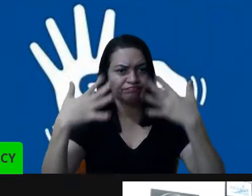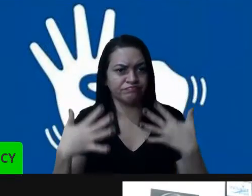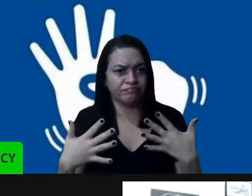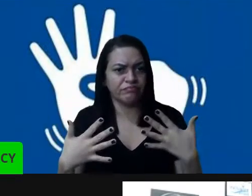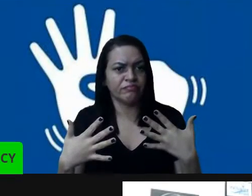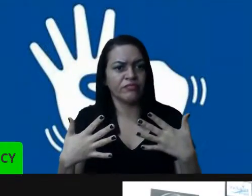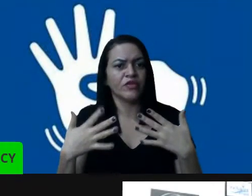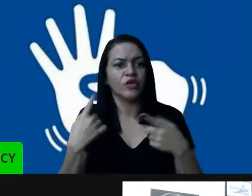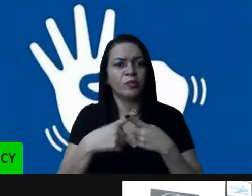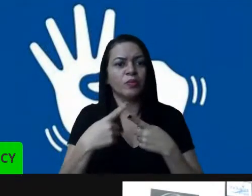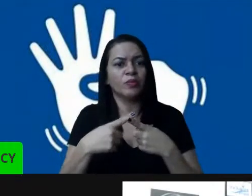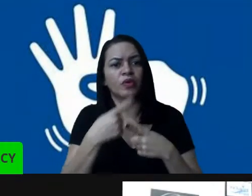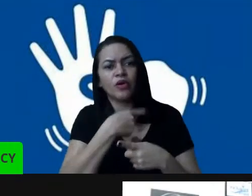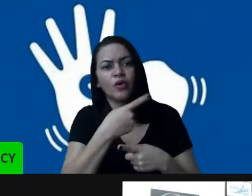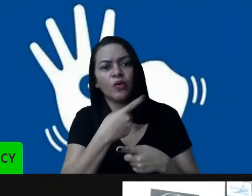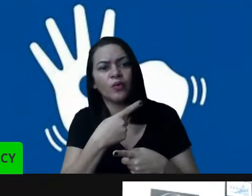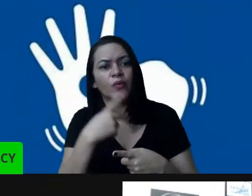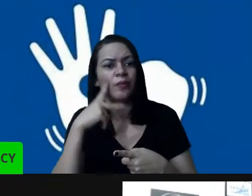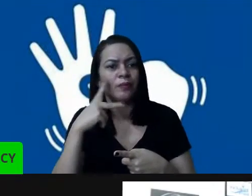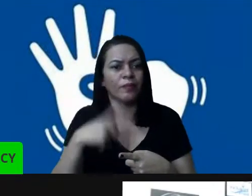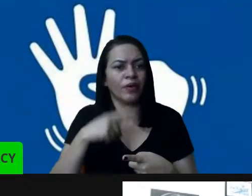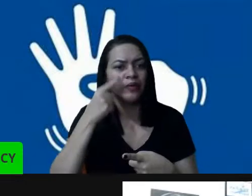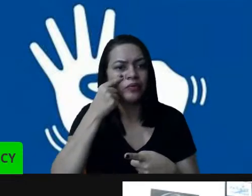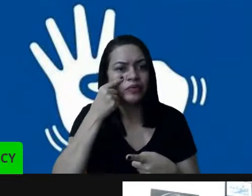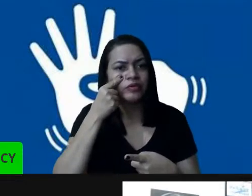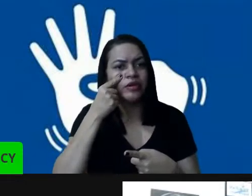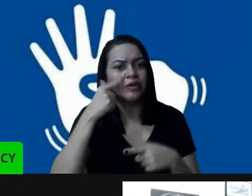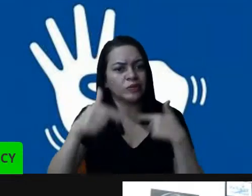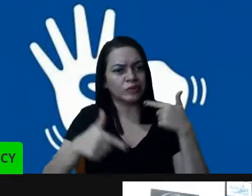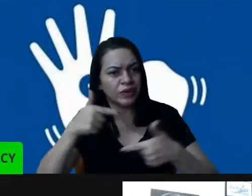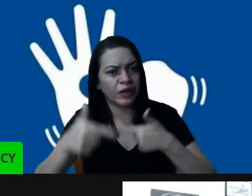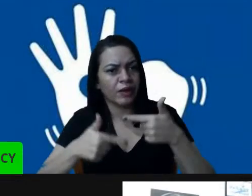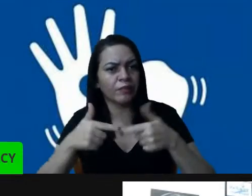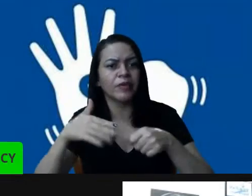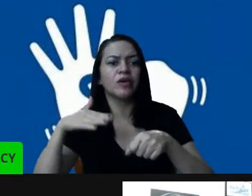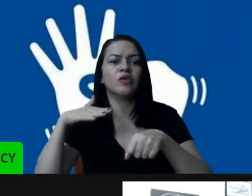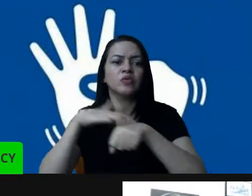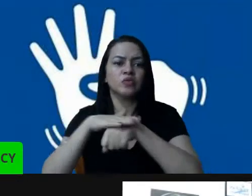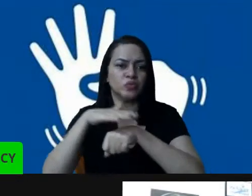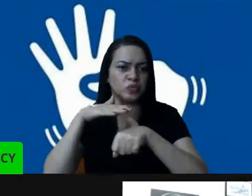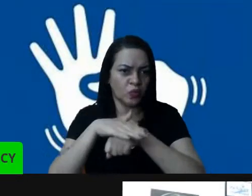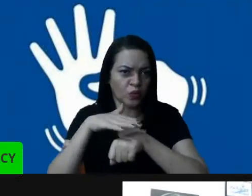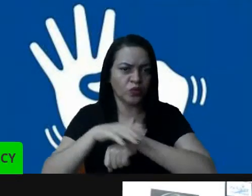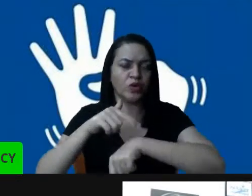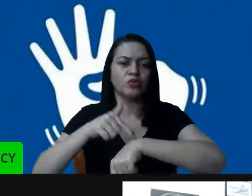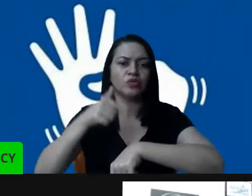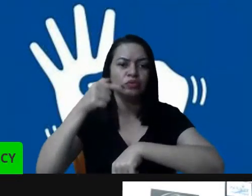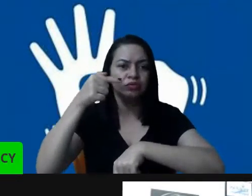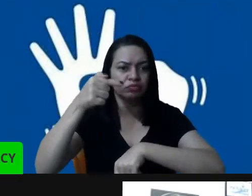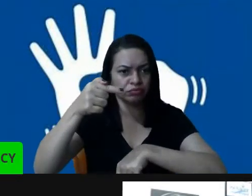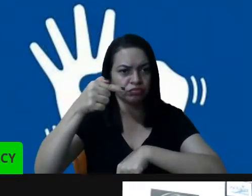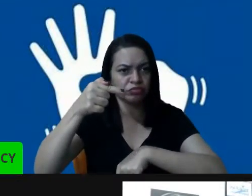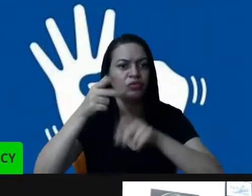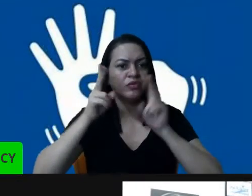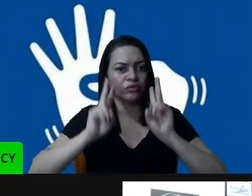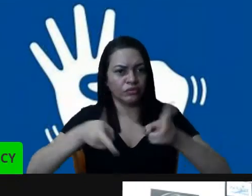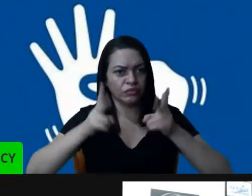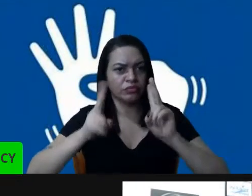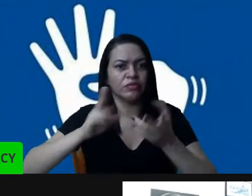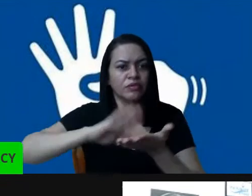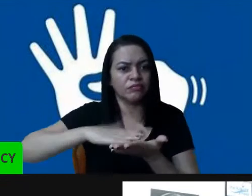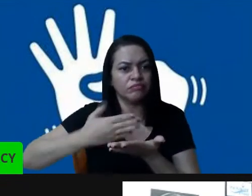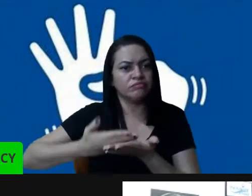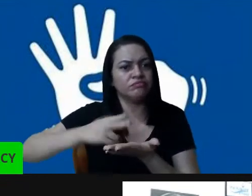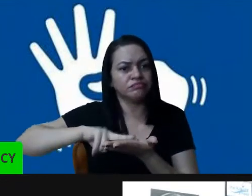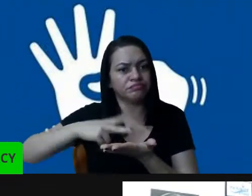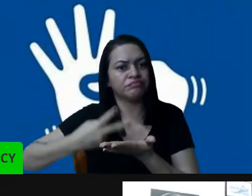pelo trabalho deles dois, o Paulo da Jace, que eles toda noite, às 19 horas, eles estão fazendo a interpretação